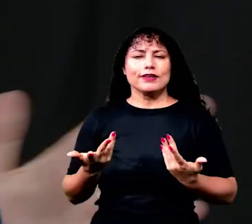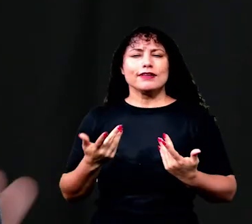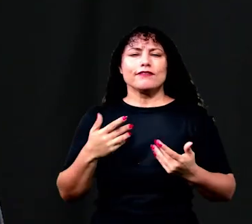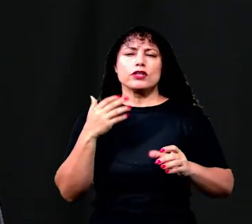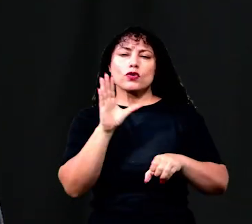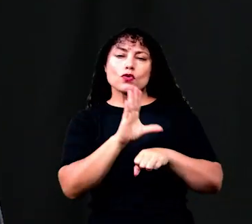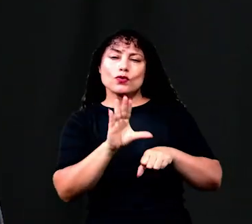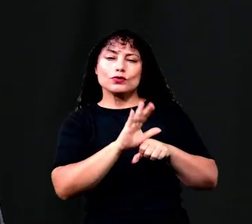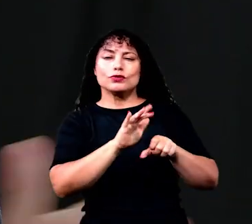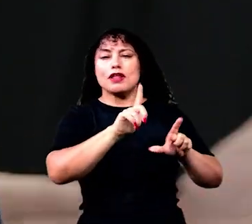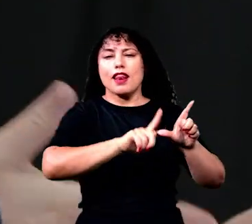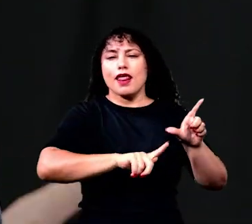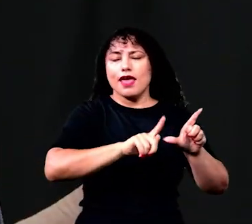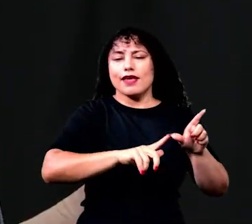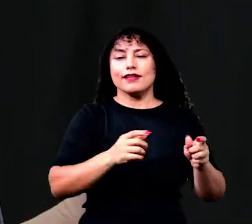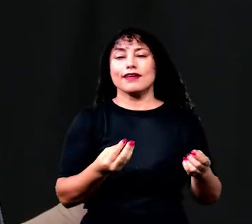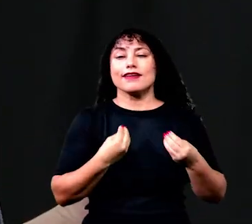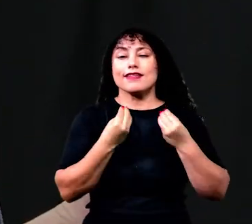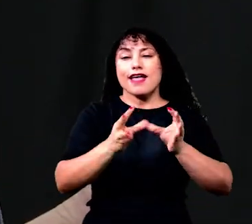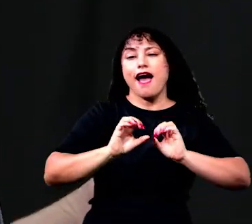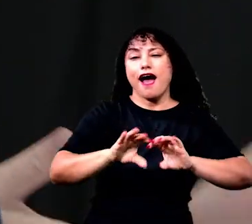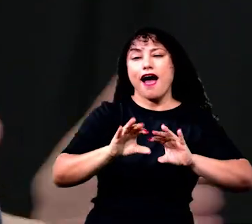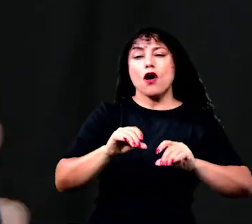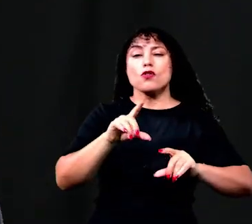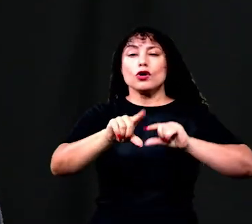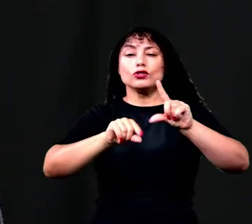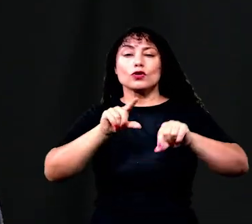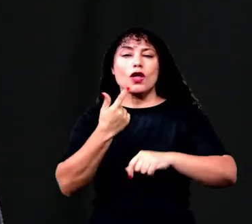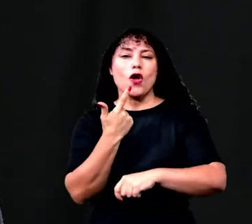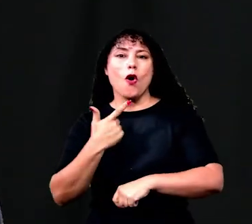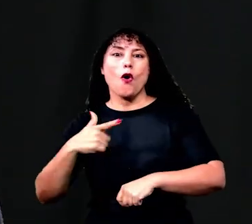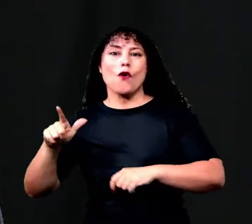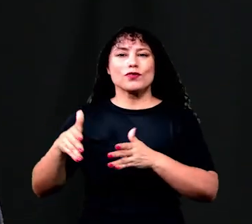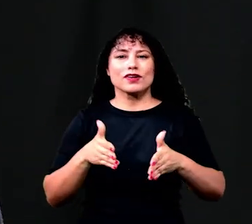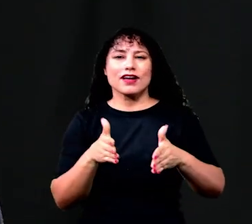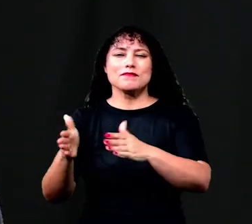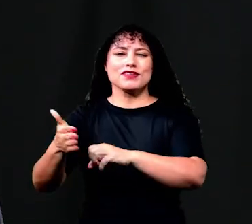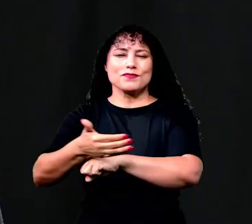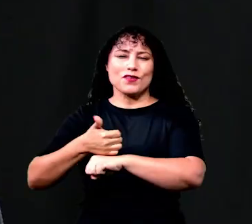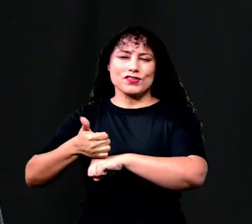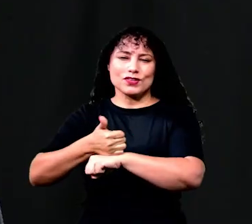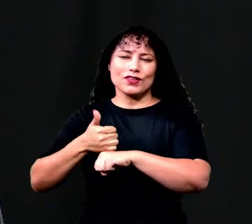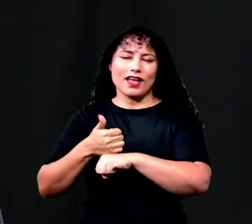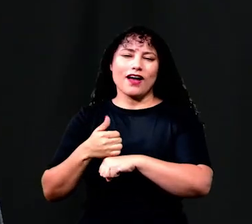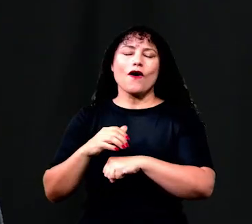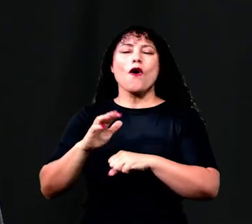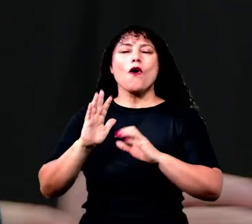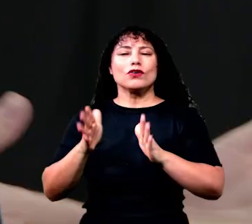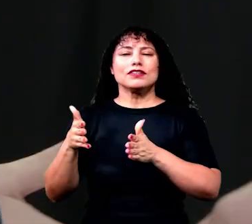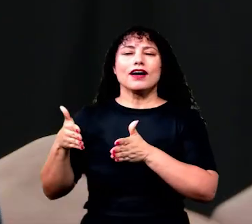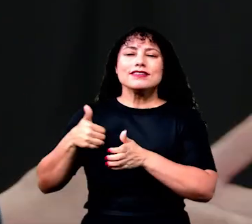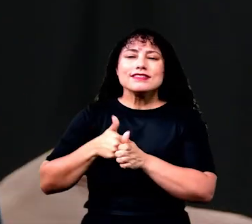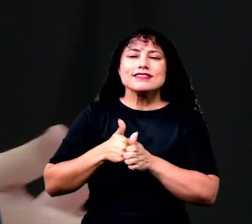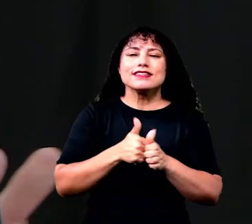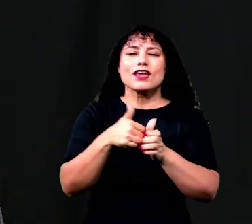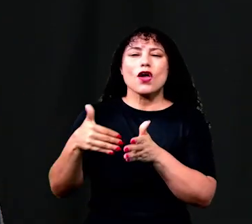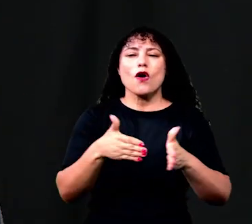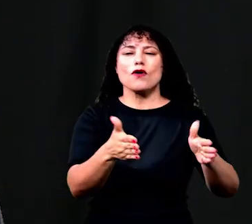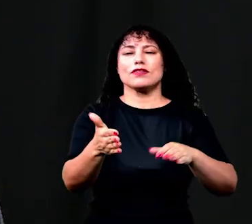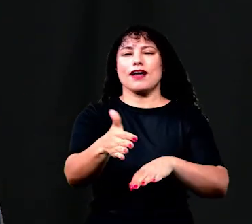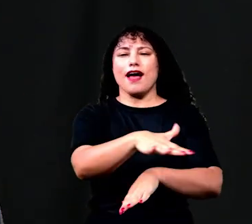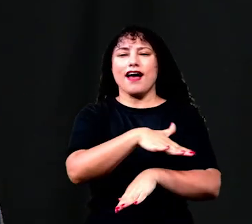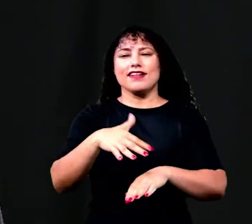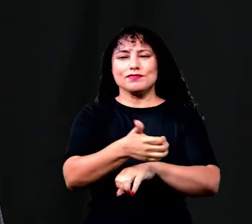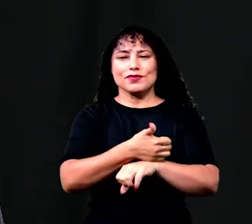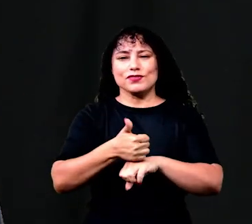seja fazendo curso de letras que pode dar aula ou escolher outro caminho profissional, ou mesmo já seguir outra